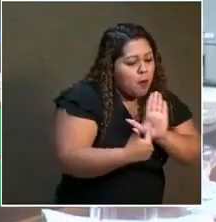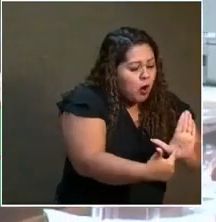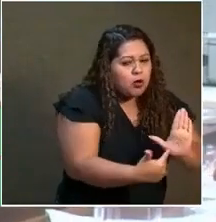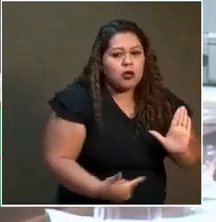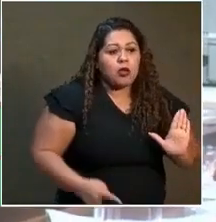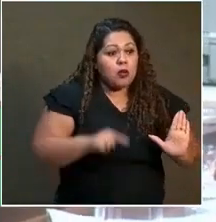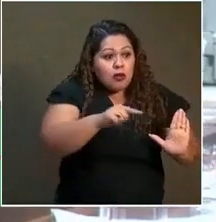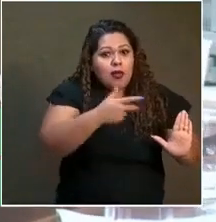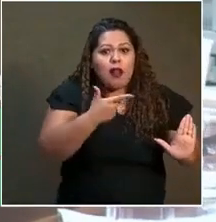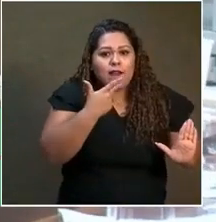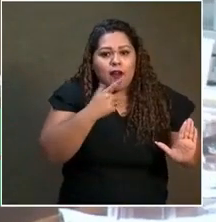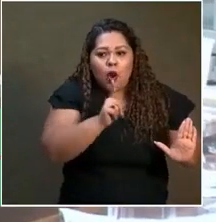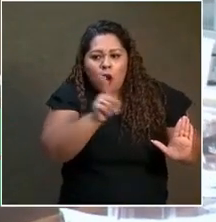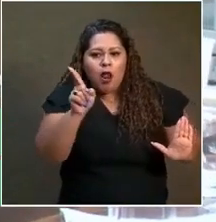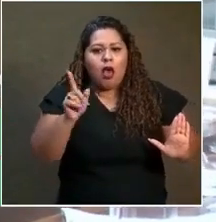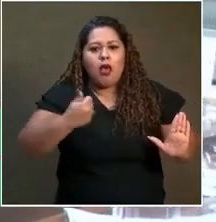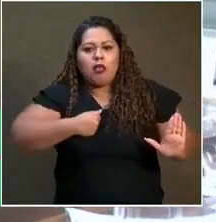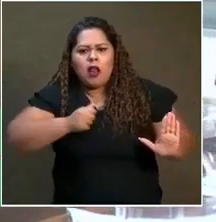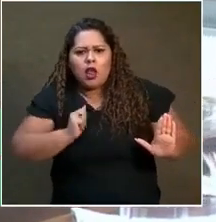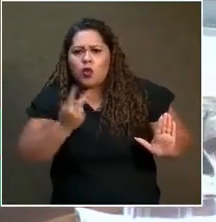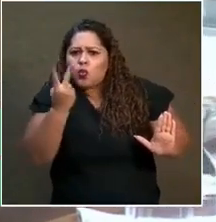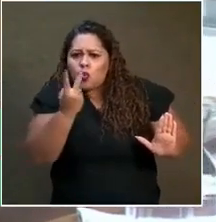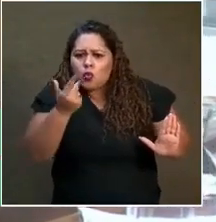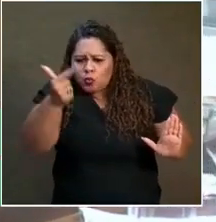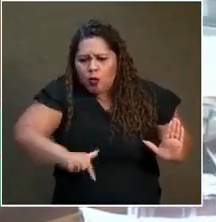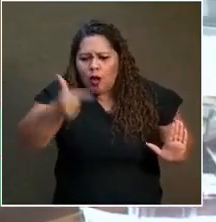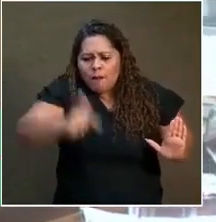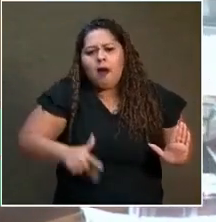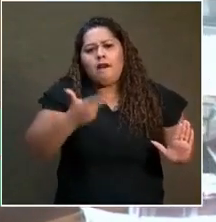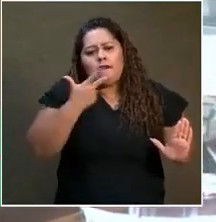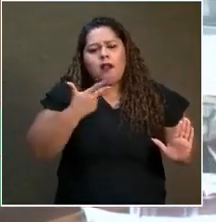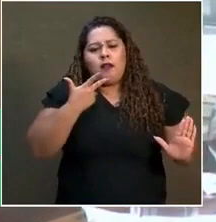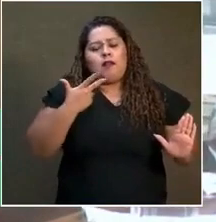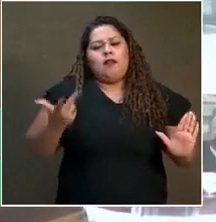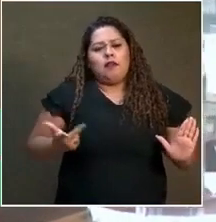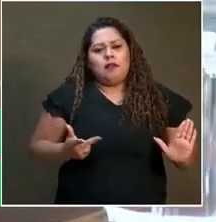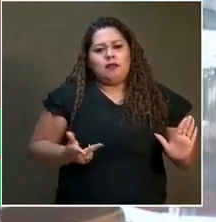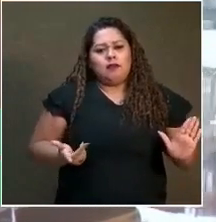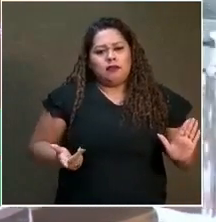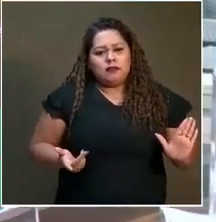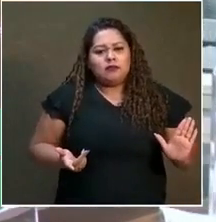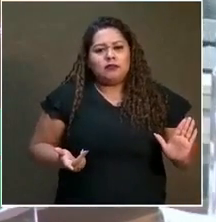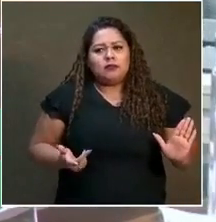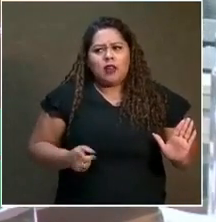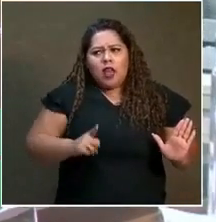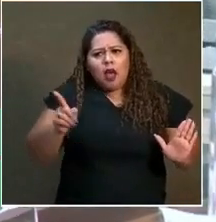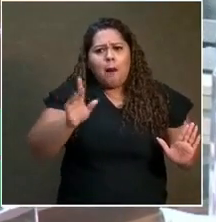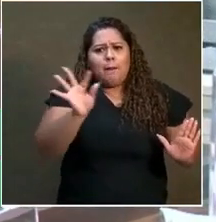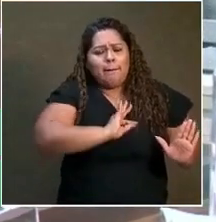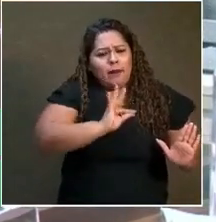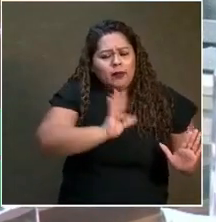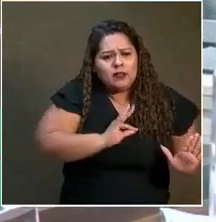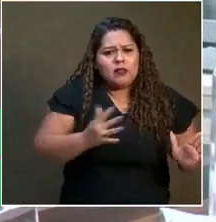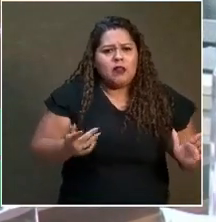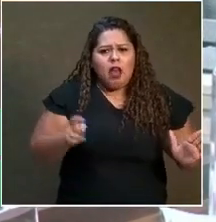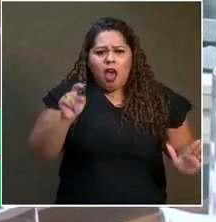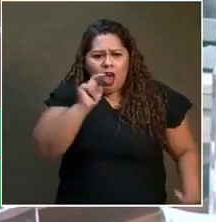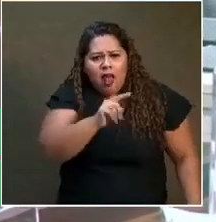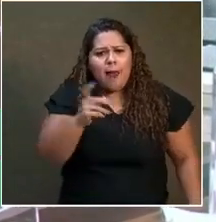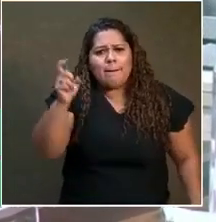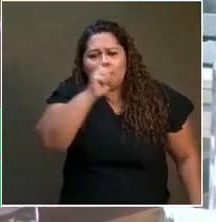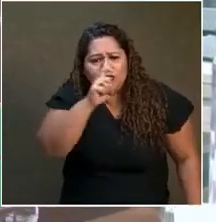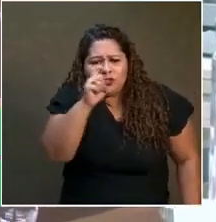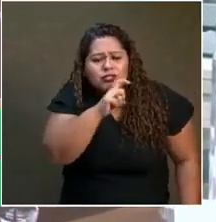aquilo que ela falou na delegacia duas vezes. Ela falou lá no comando da PM, ela sendo policial militar. Ela mentiu